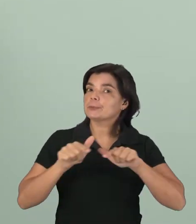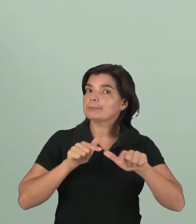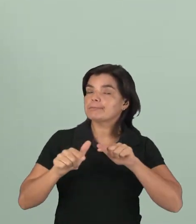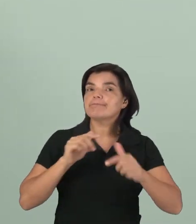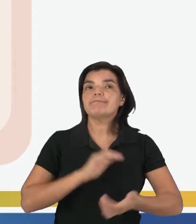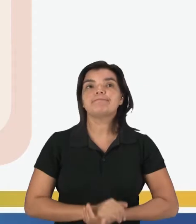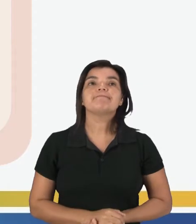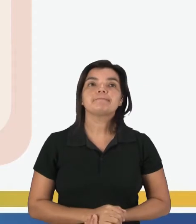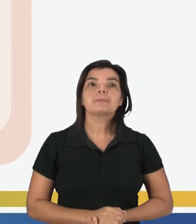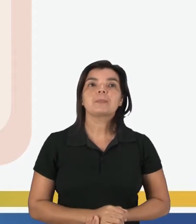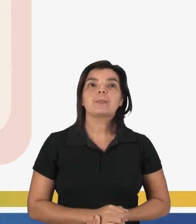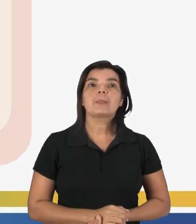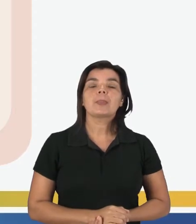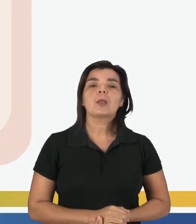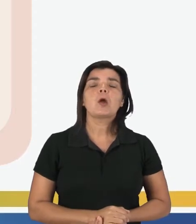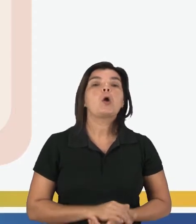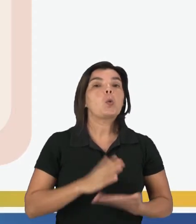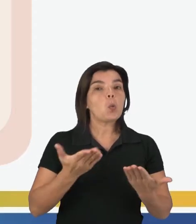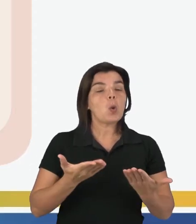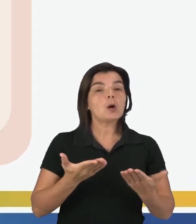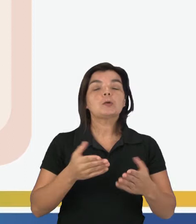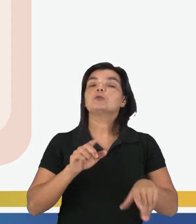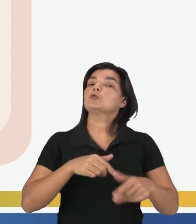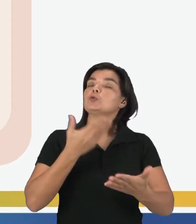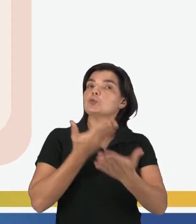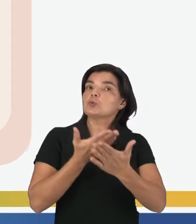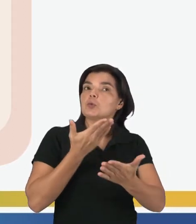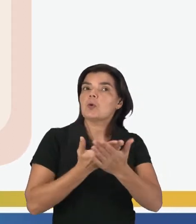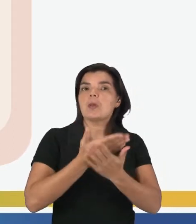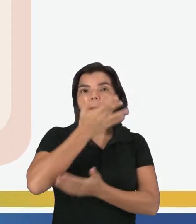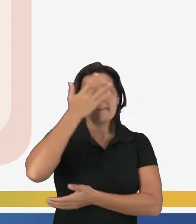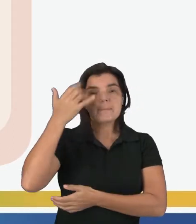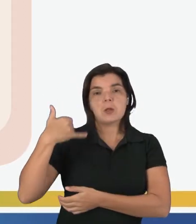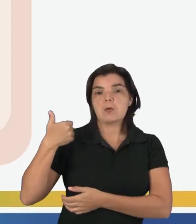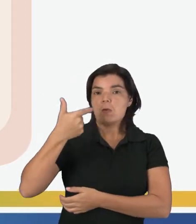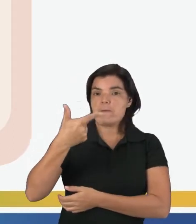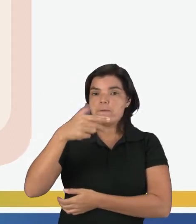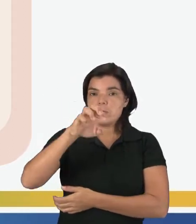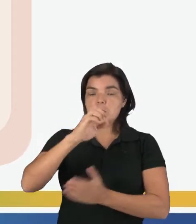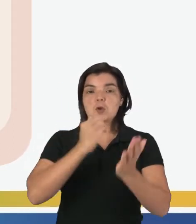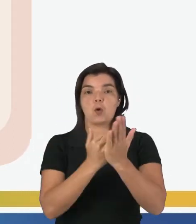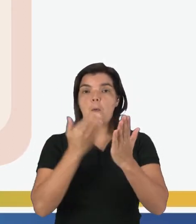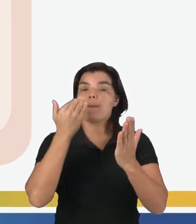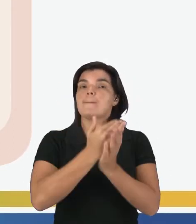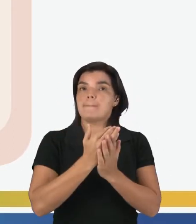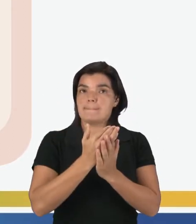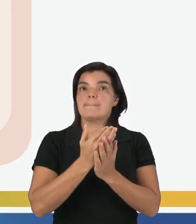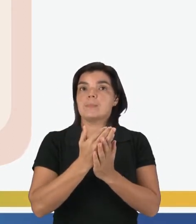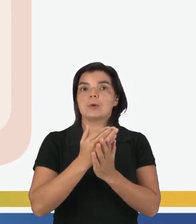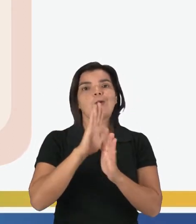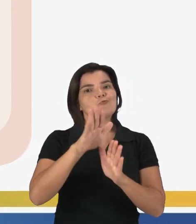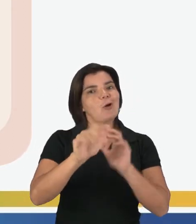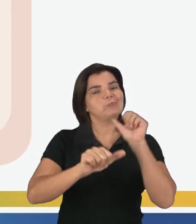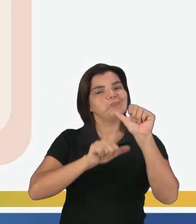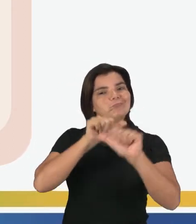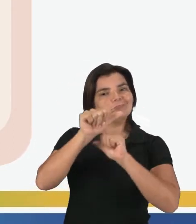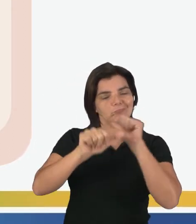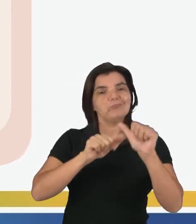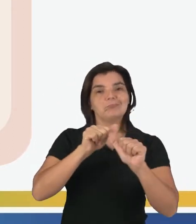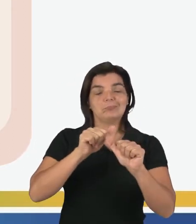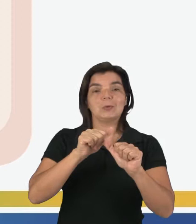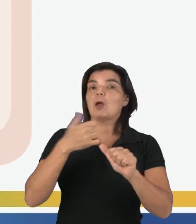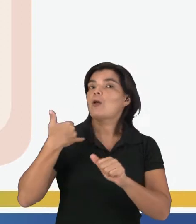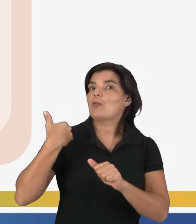trabalho. Quanto ao nível de instrução das pessoas com 25 anos ou mais de idade, Aí já mudamos aí a